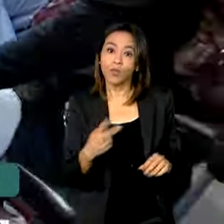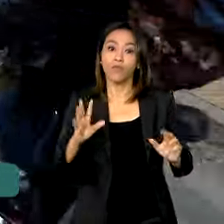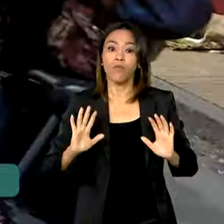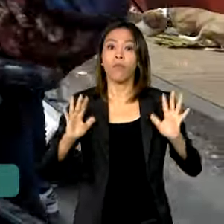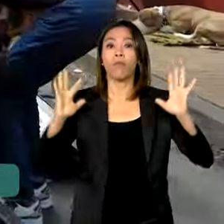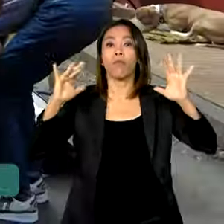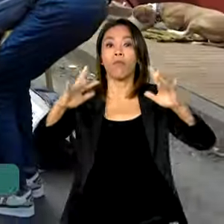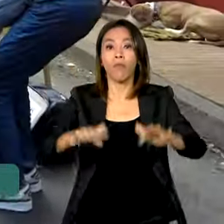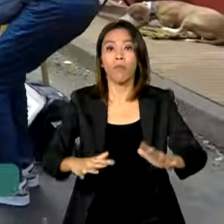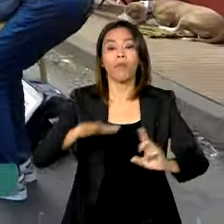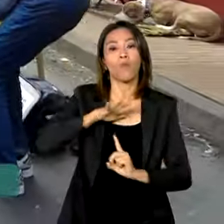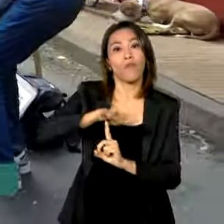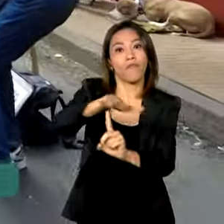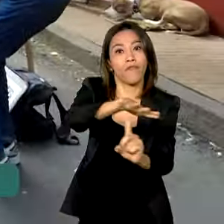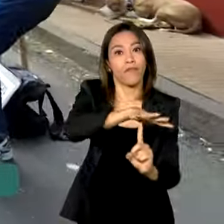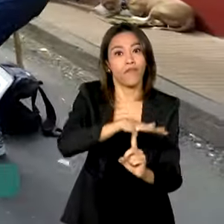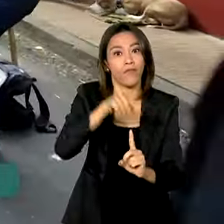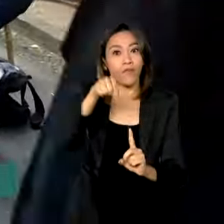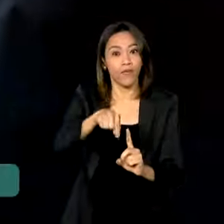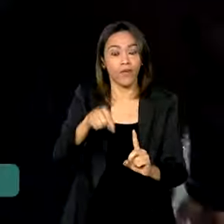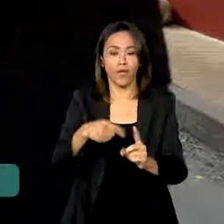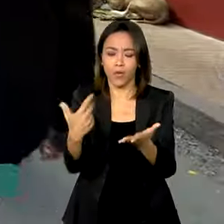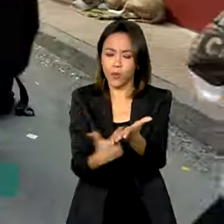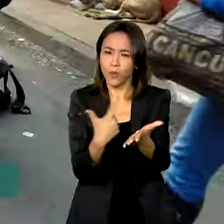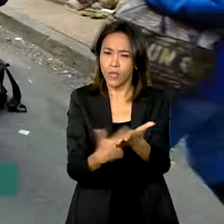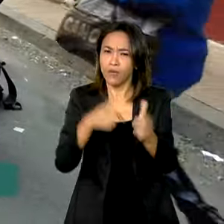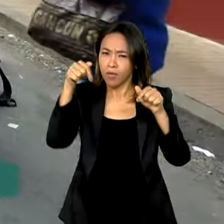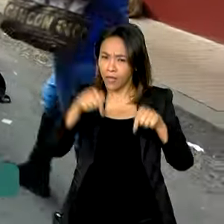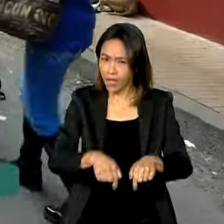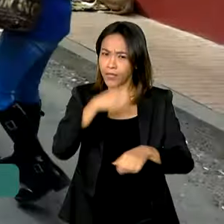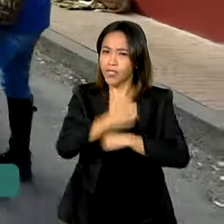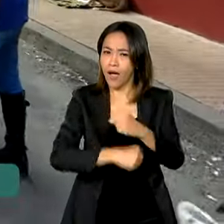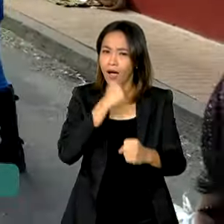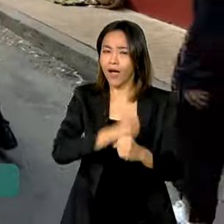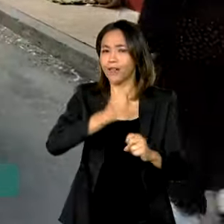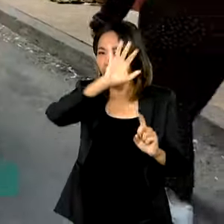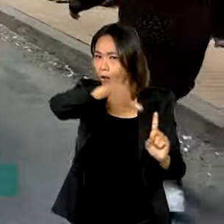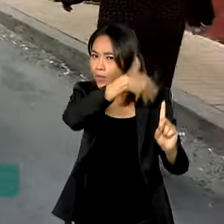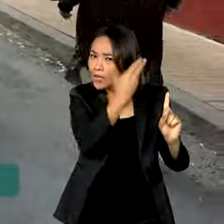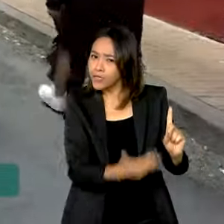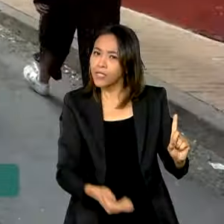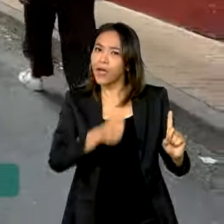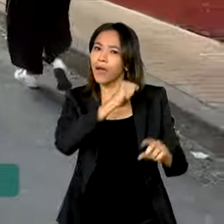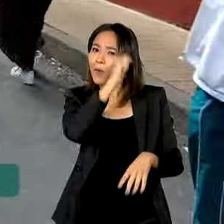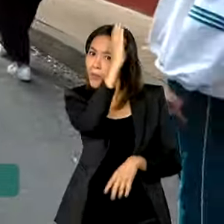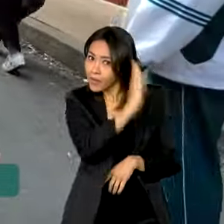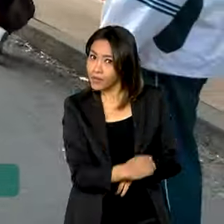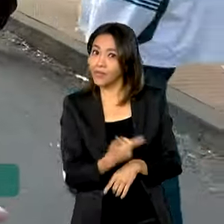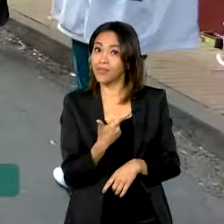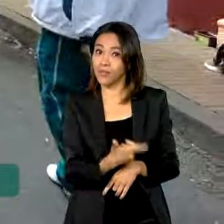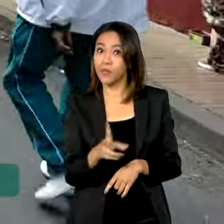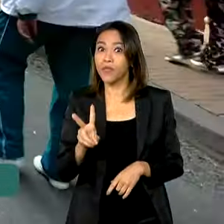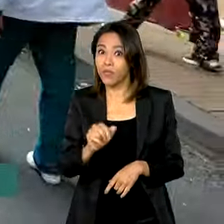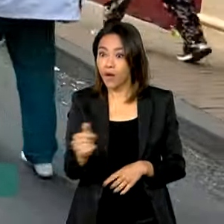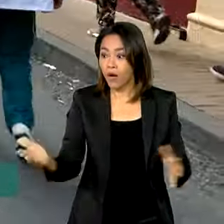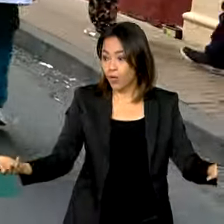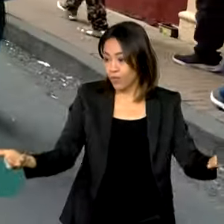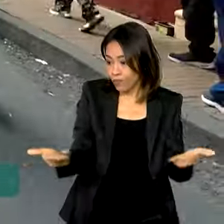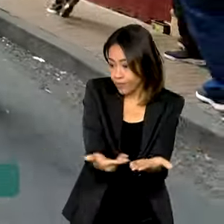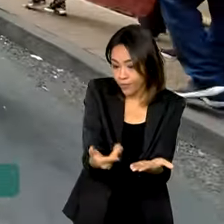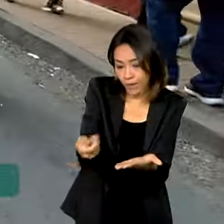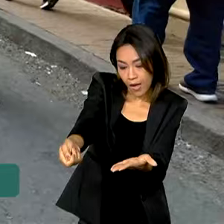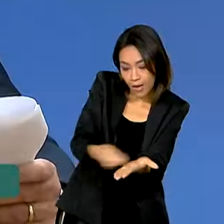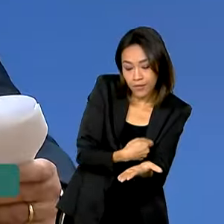Feira Internacional do Livro, que este ano vai homenagear o Brasil de um fórum com empresários e devem assinar acordos em